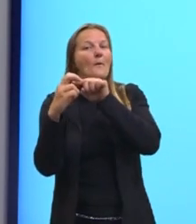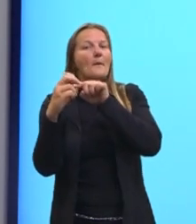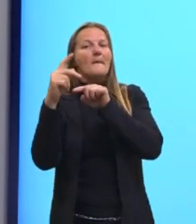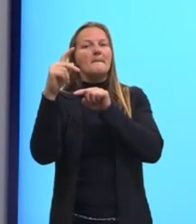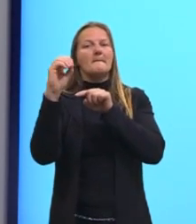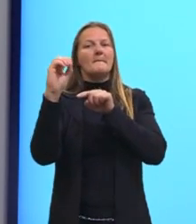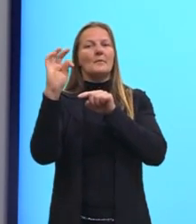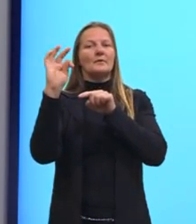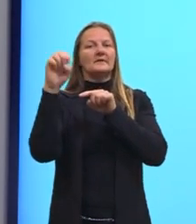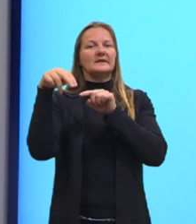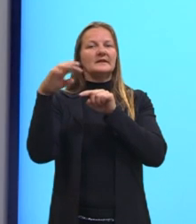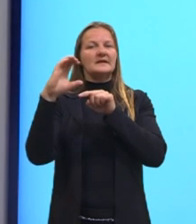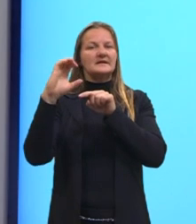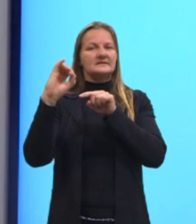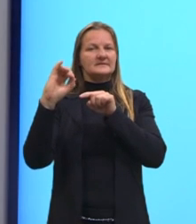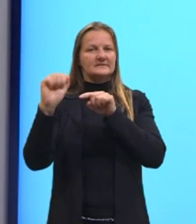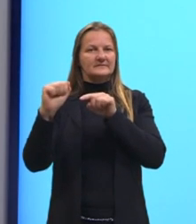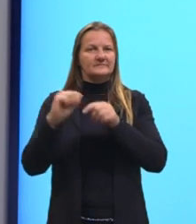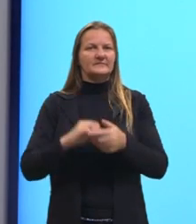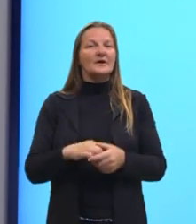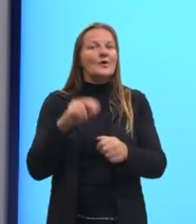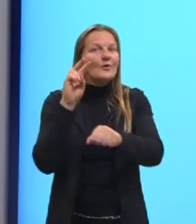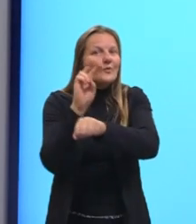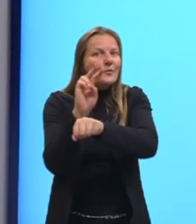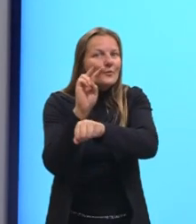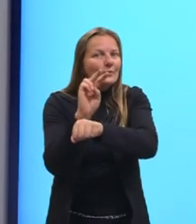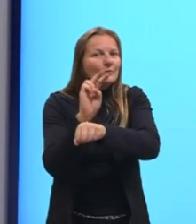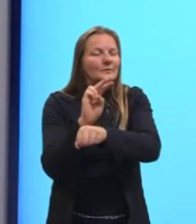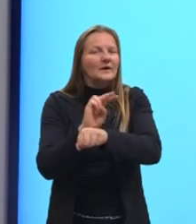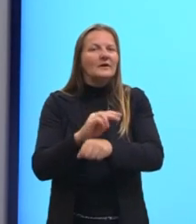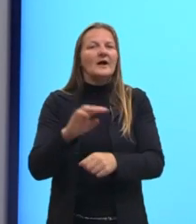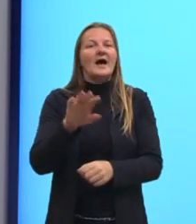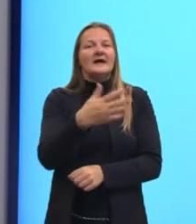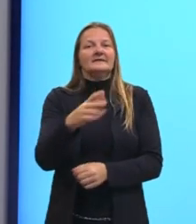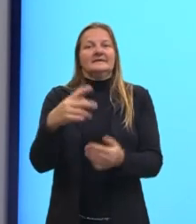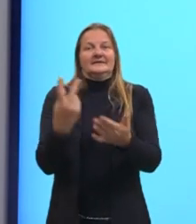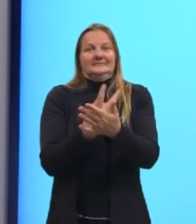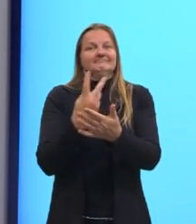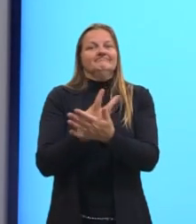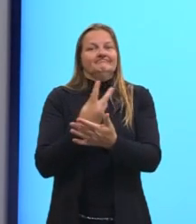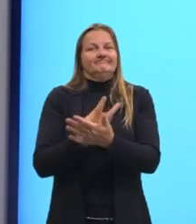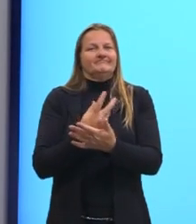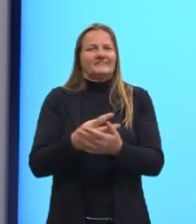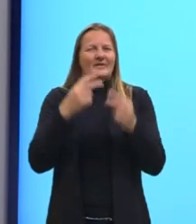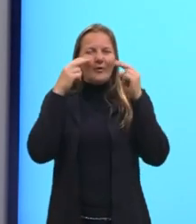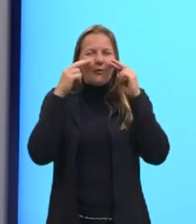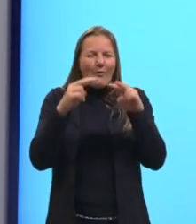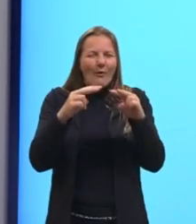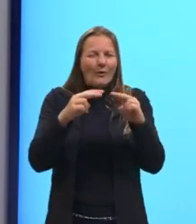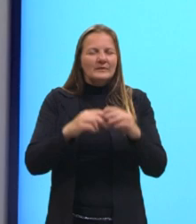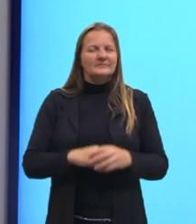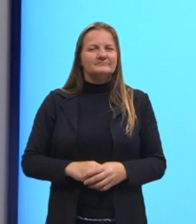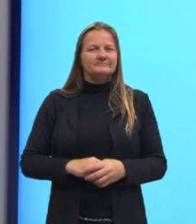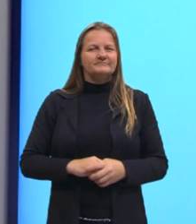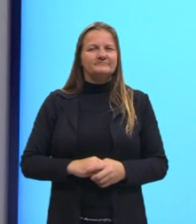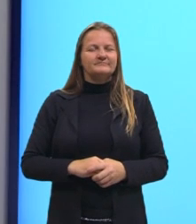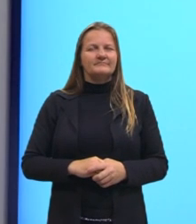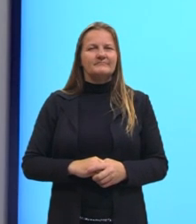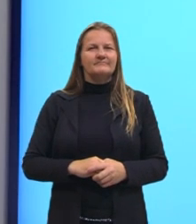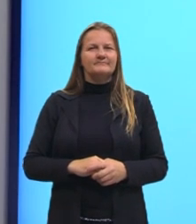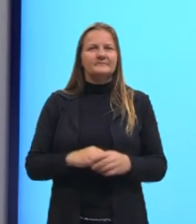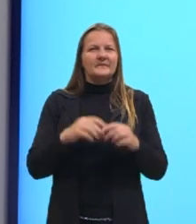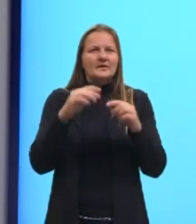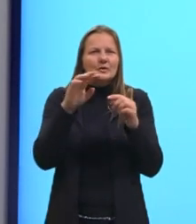Vocês precisam ter muito cuidado porque alguns erros acontecem quando a gente olha para potência às